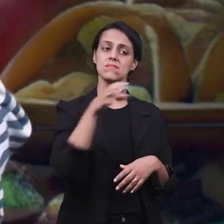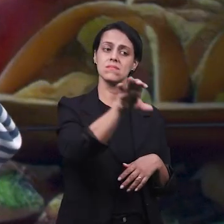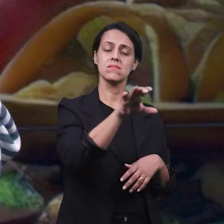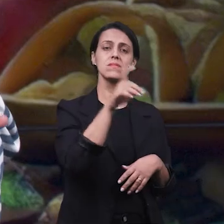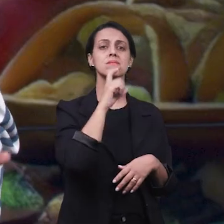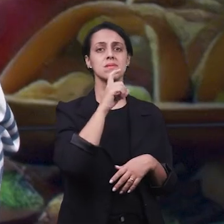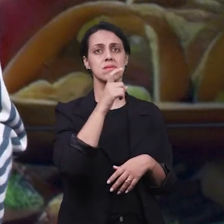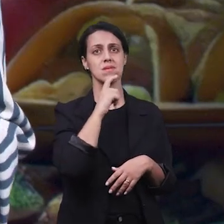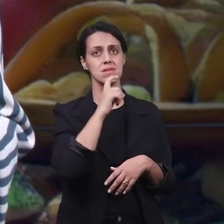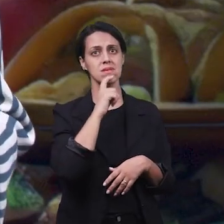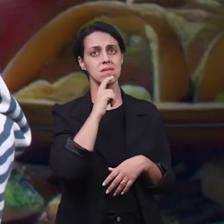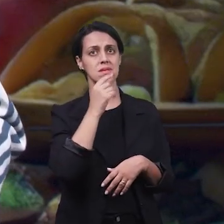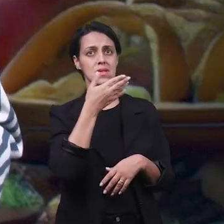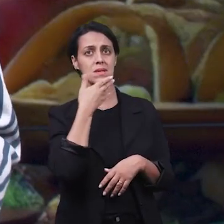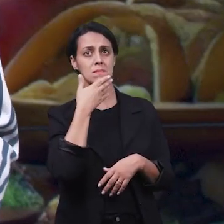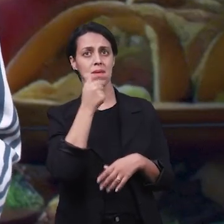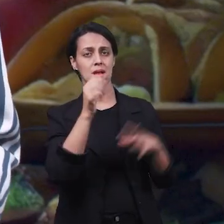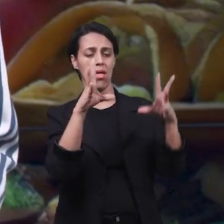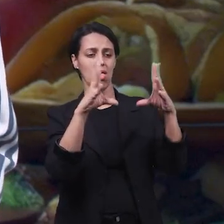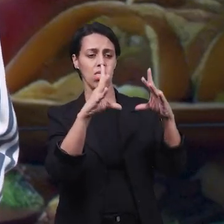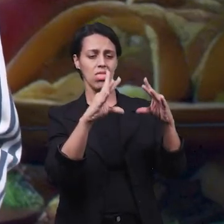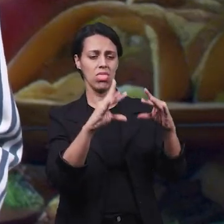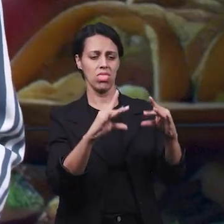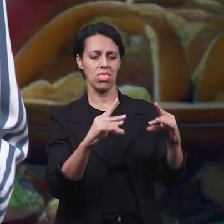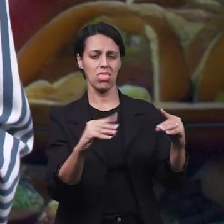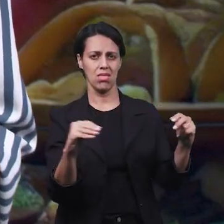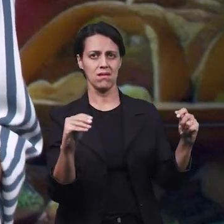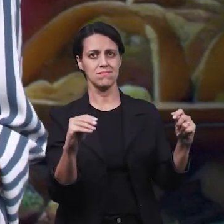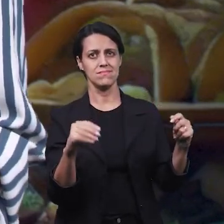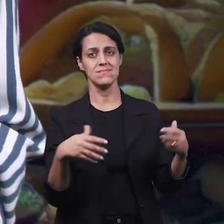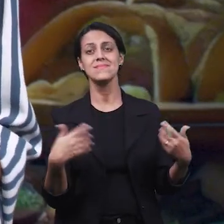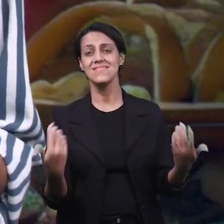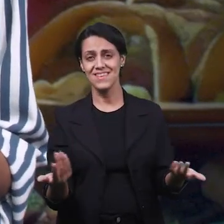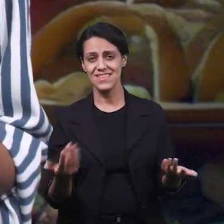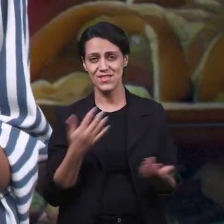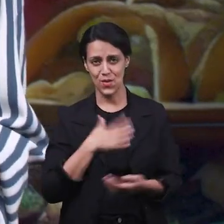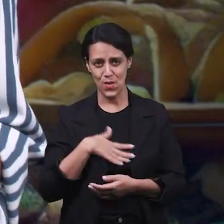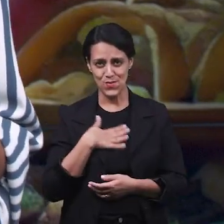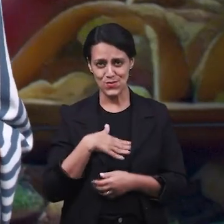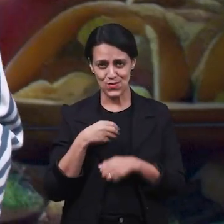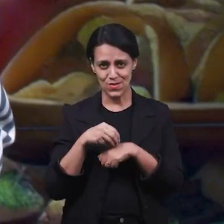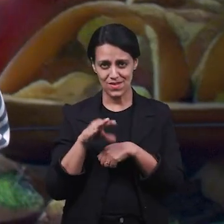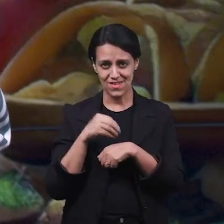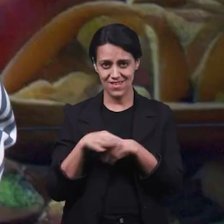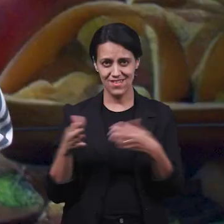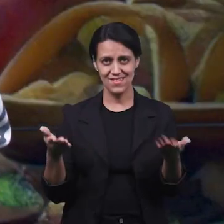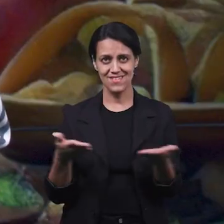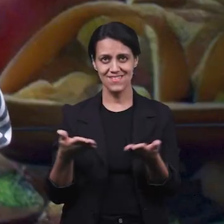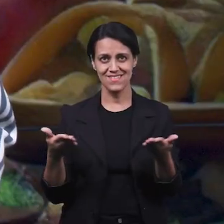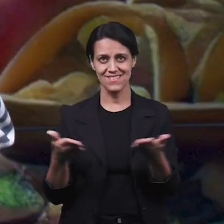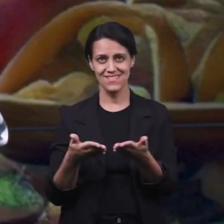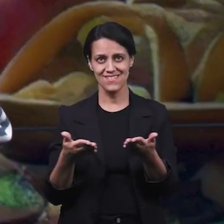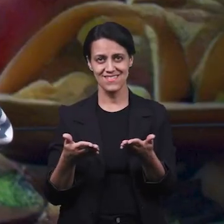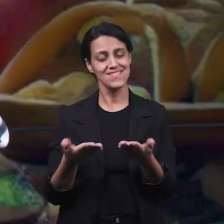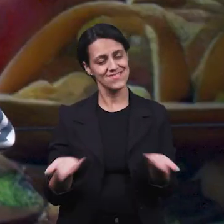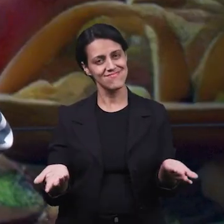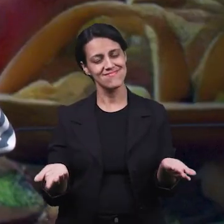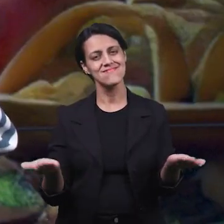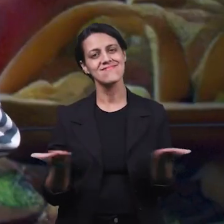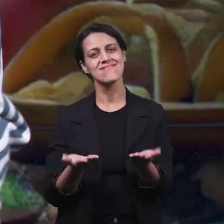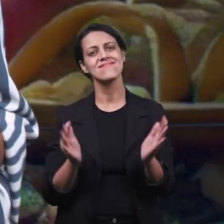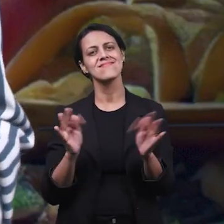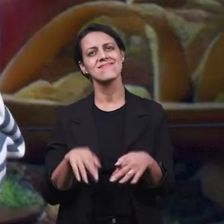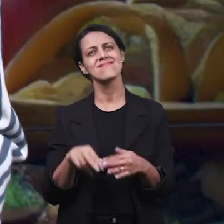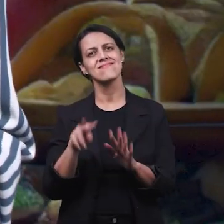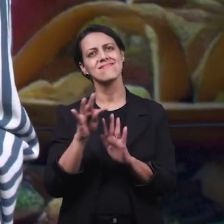tempo suficiente para que ele fique descongelado. E aí, gostaram das dicas de hoje? Vamos finalizar